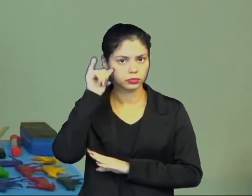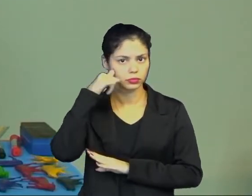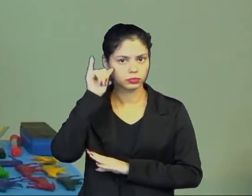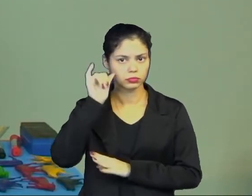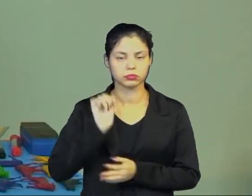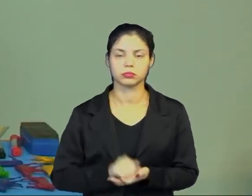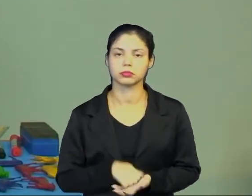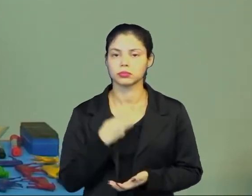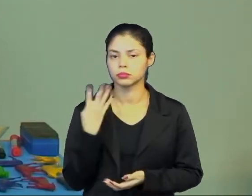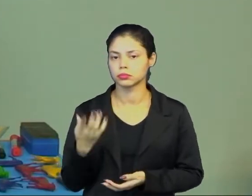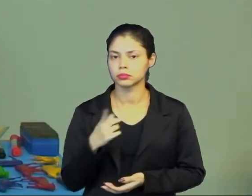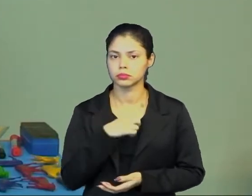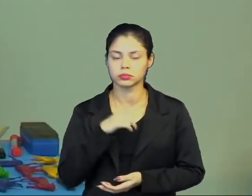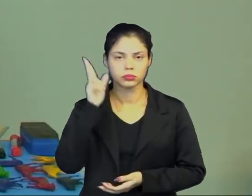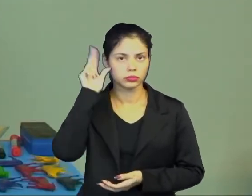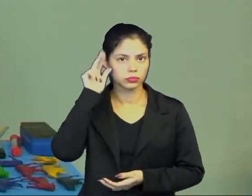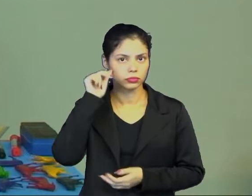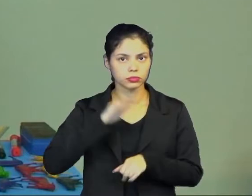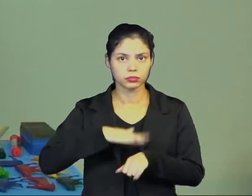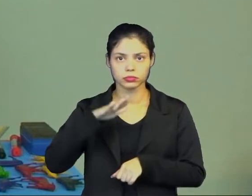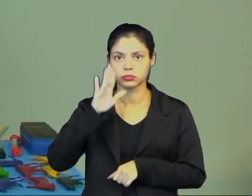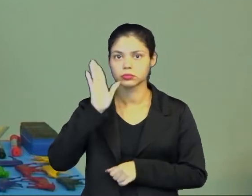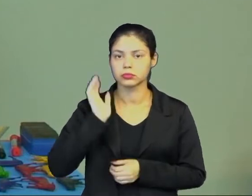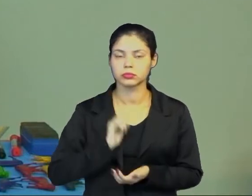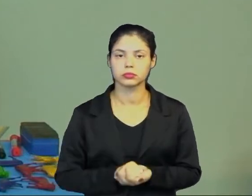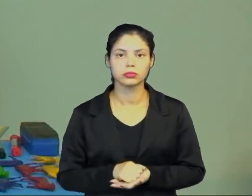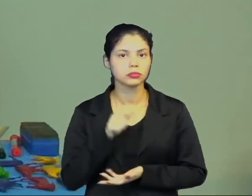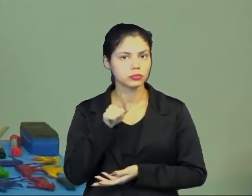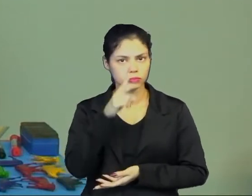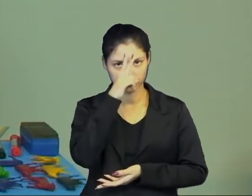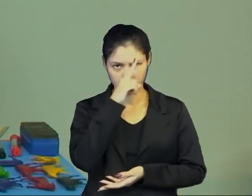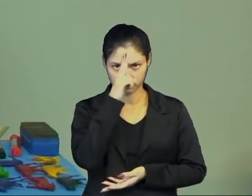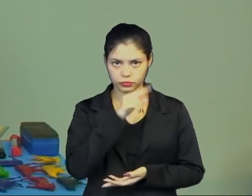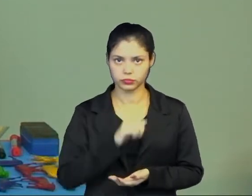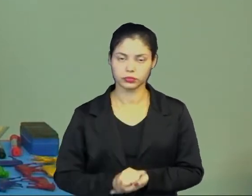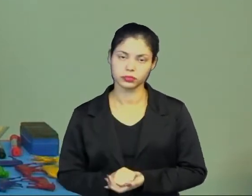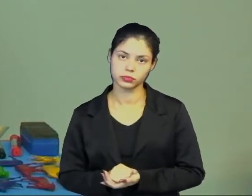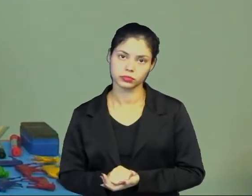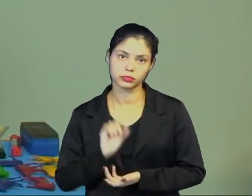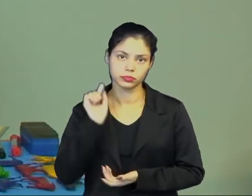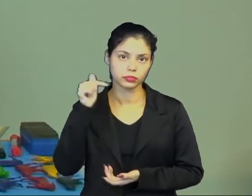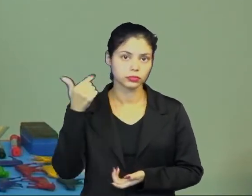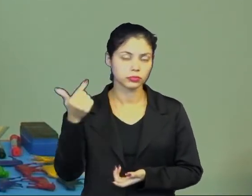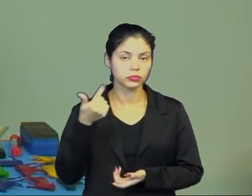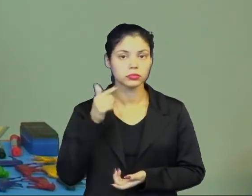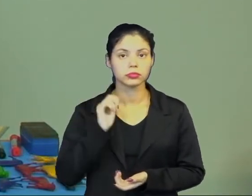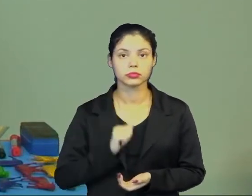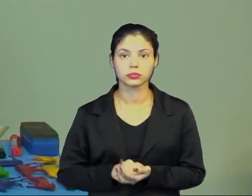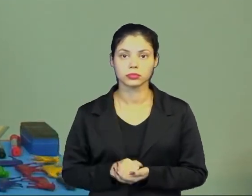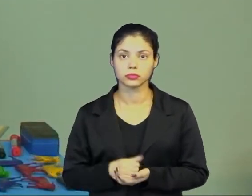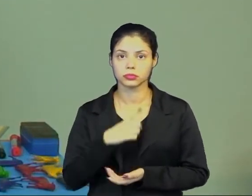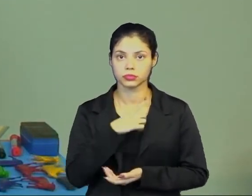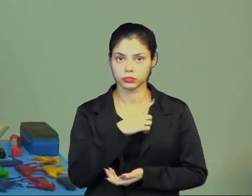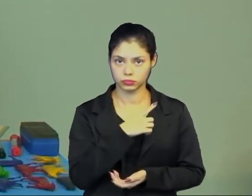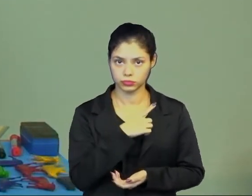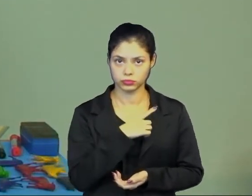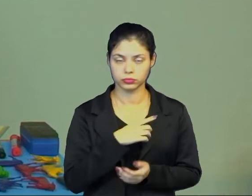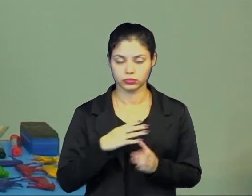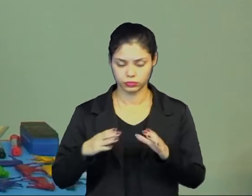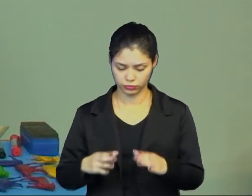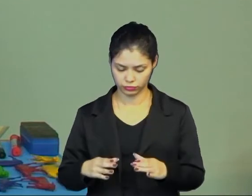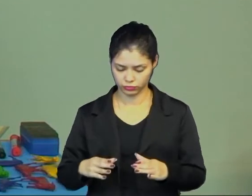bois. Quantos cavalos eu tenho a mais? Vocês lembram? São aqueles que sobraram dentro do meu